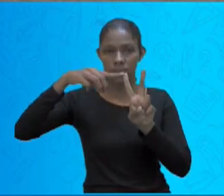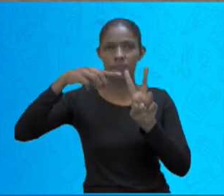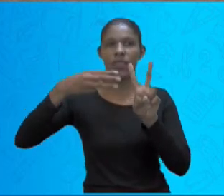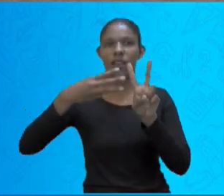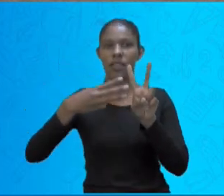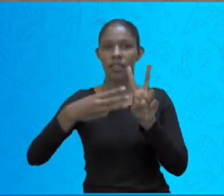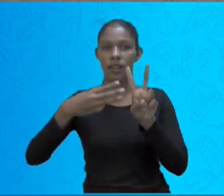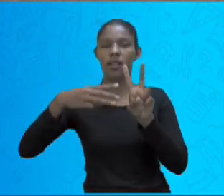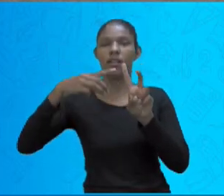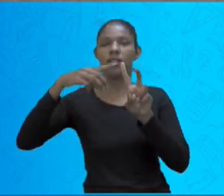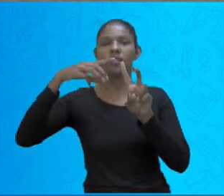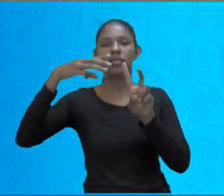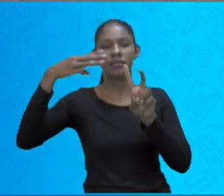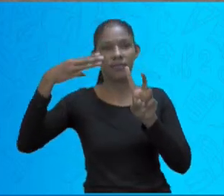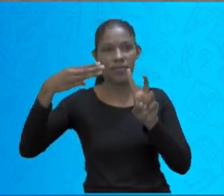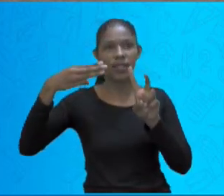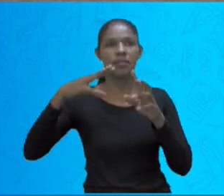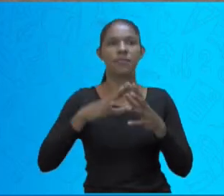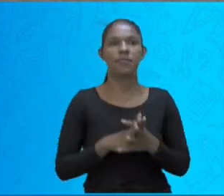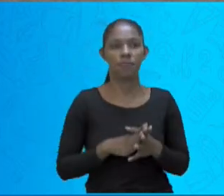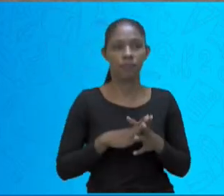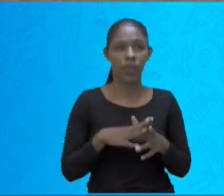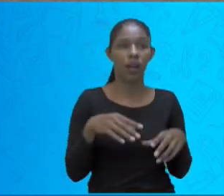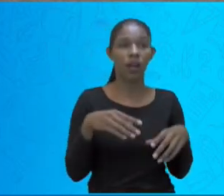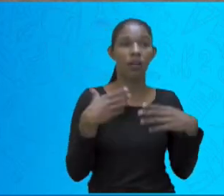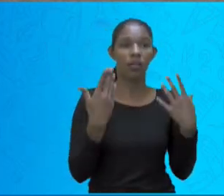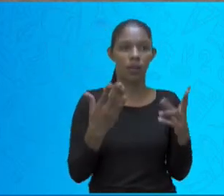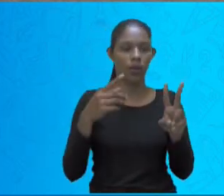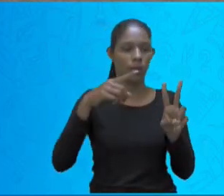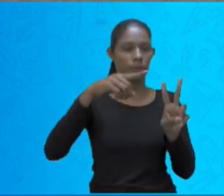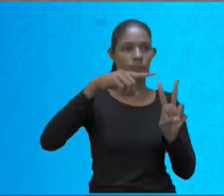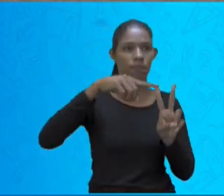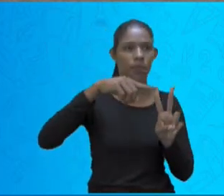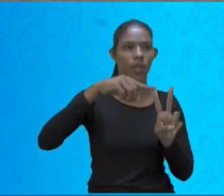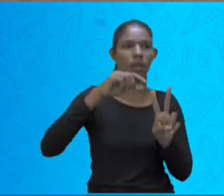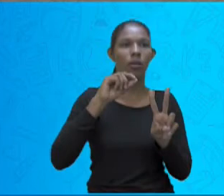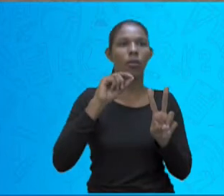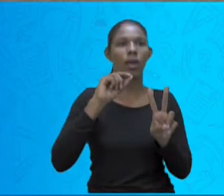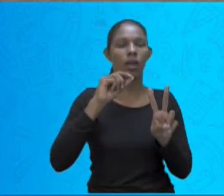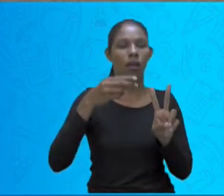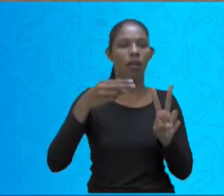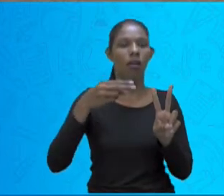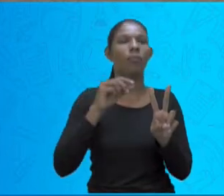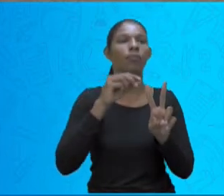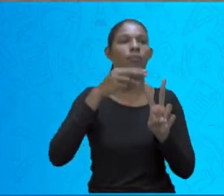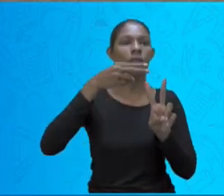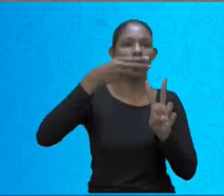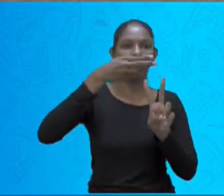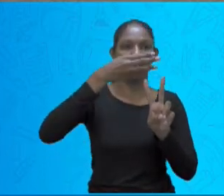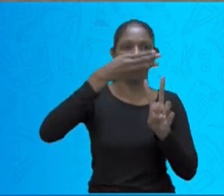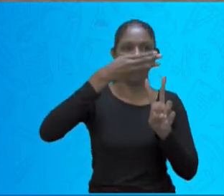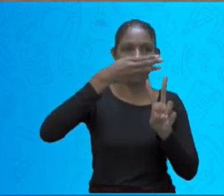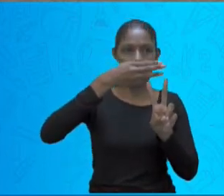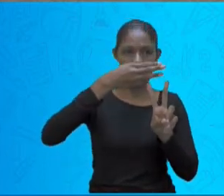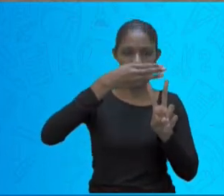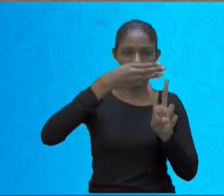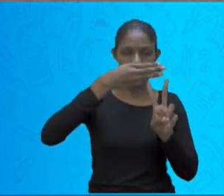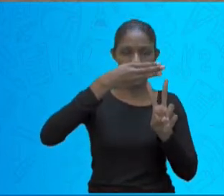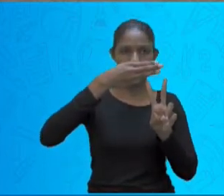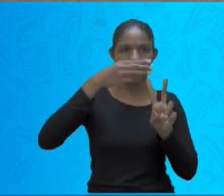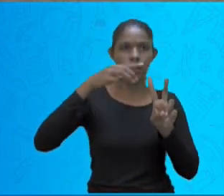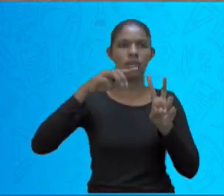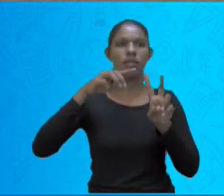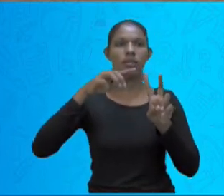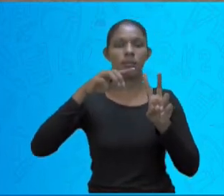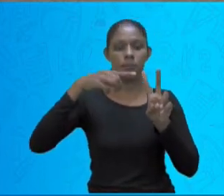ó, o índice igual ao expoente, e vou retirar o 2 ao quadrado da